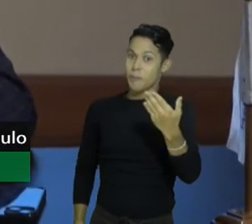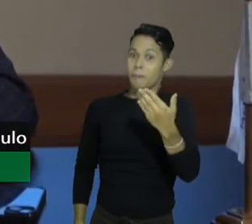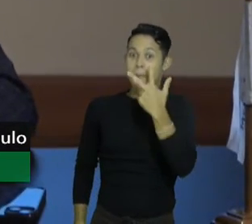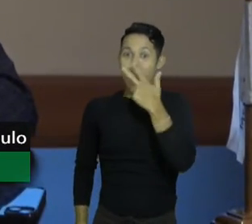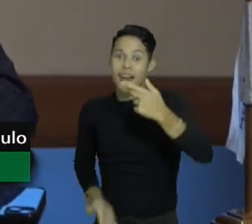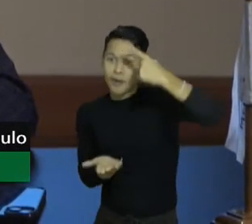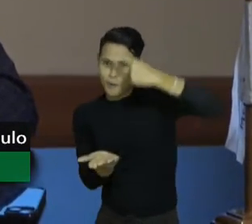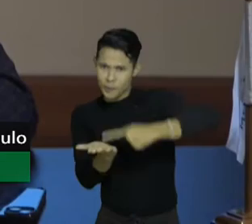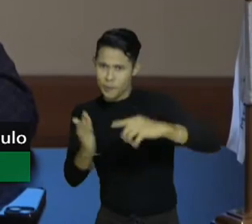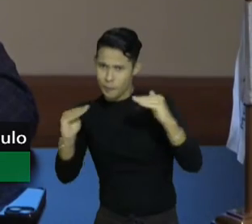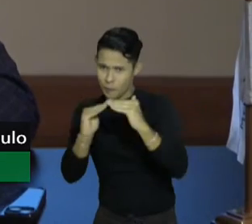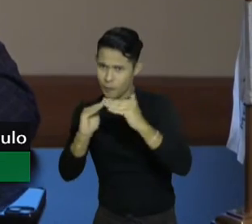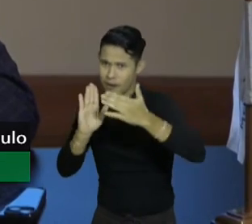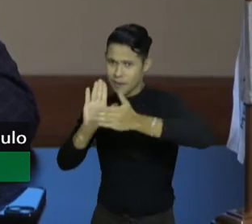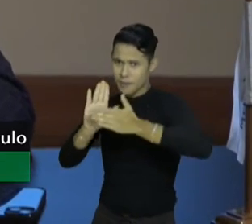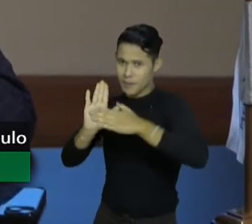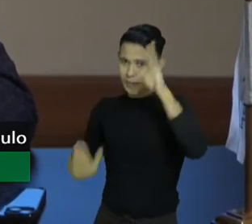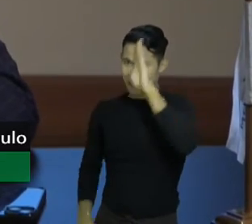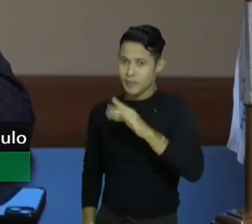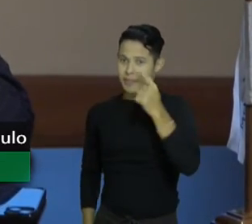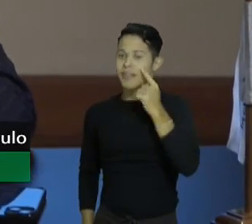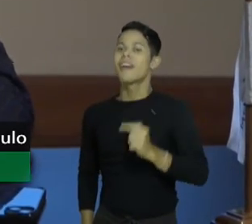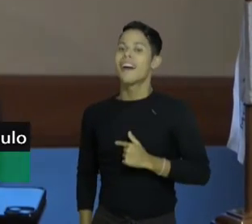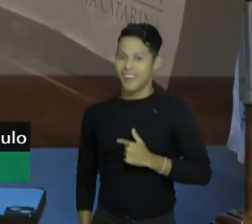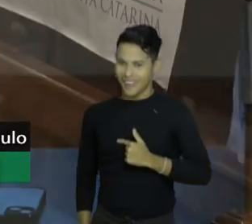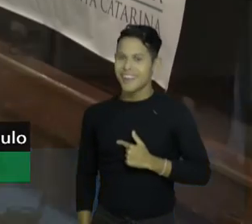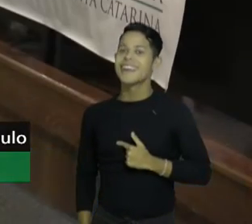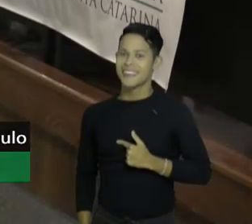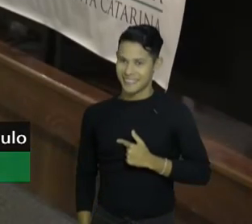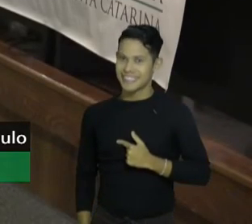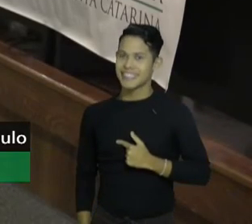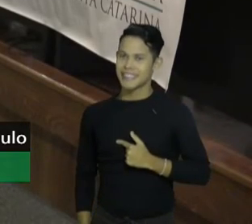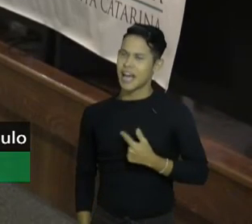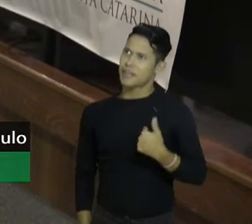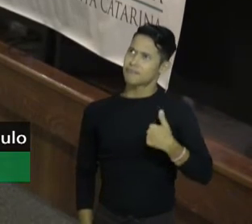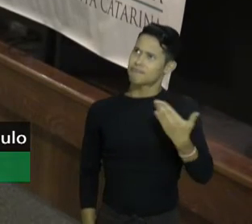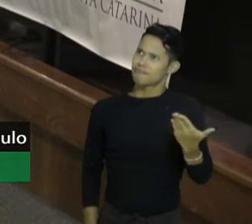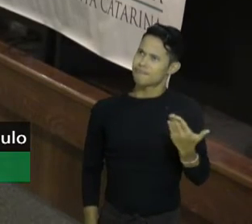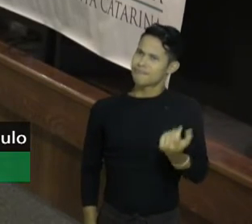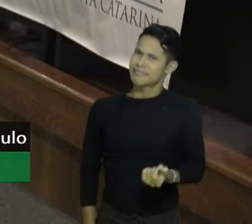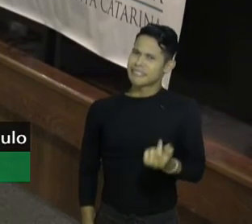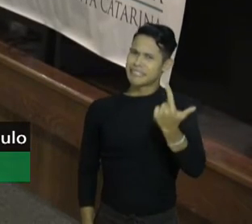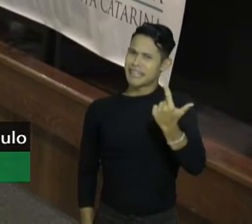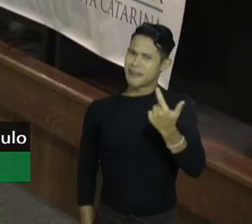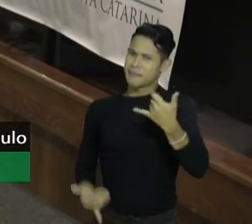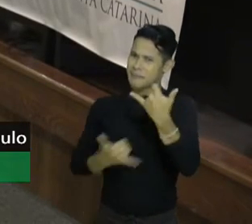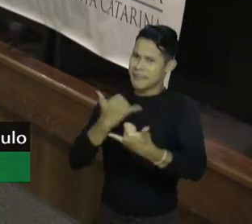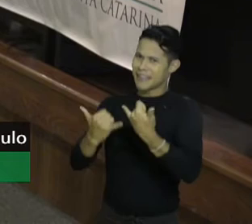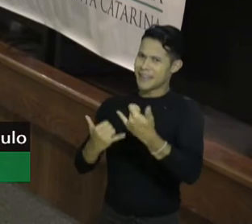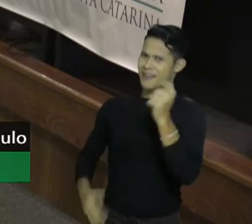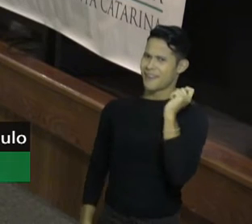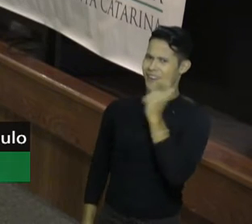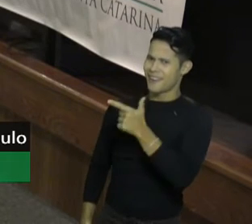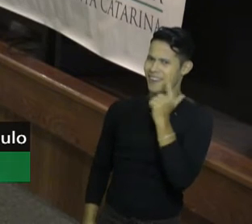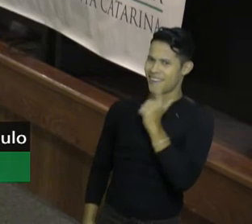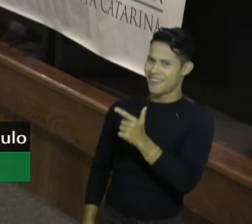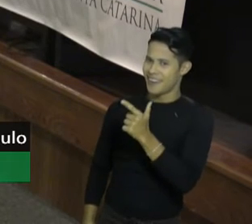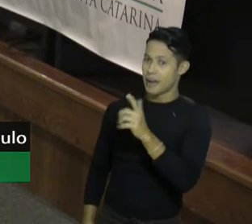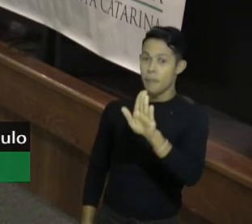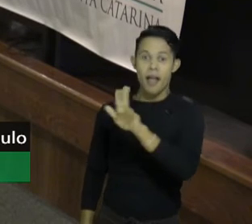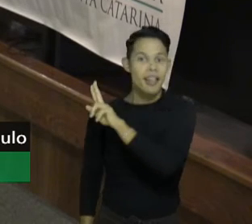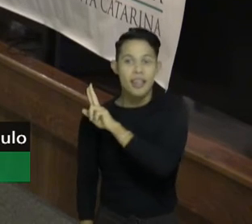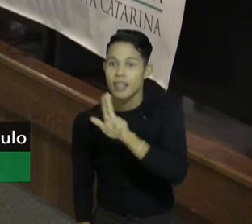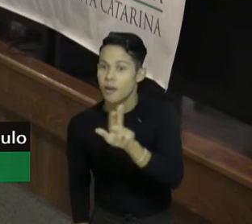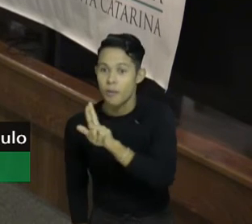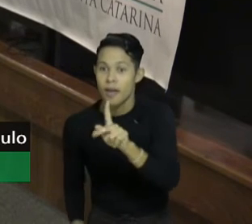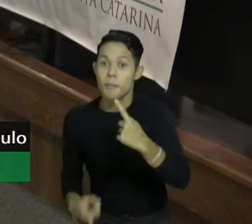a proposta do Brasil ele Yes fazia assim com a cabeça eu falei pois ele tá de brincadeira comigo né então mas mas não é porque